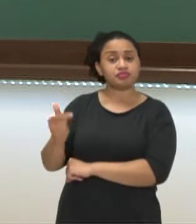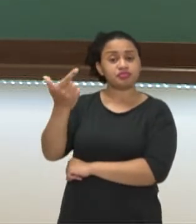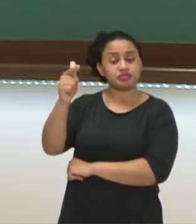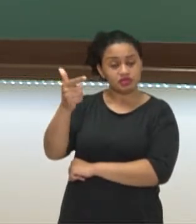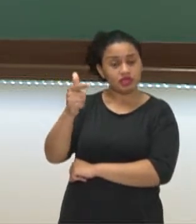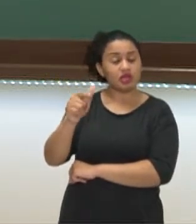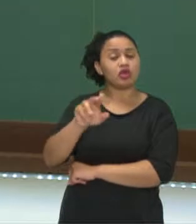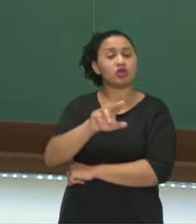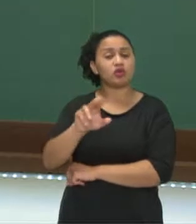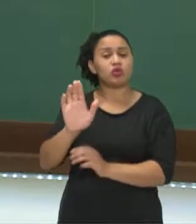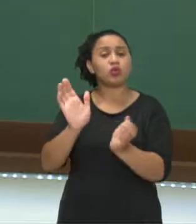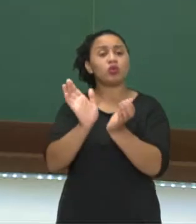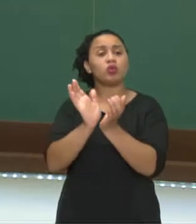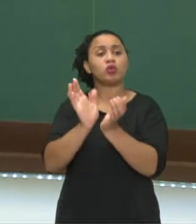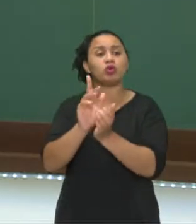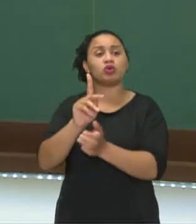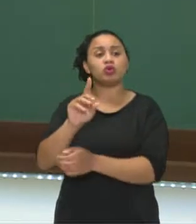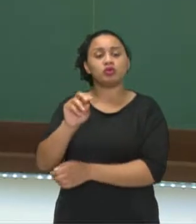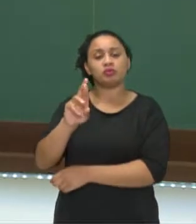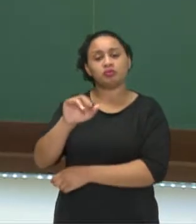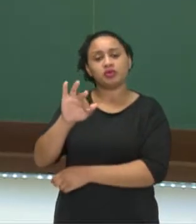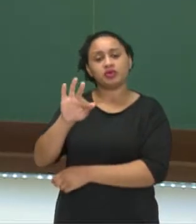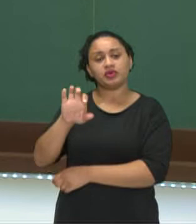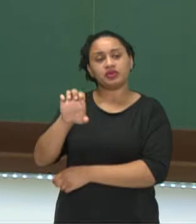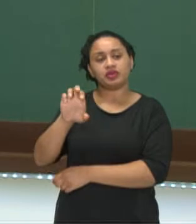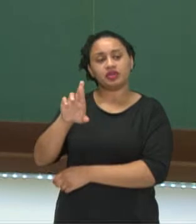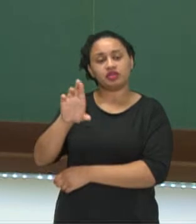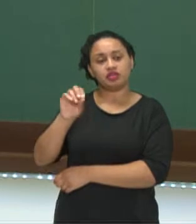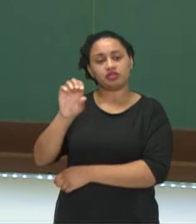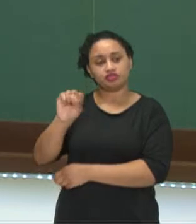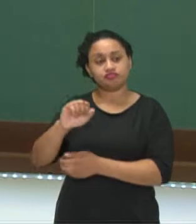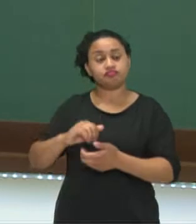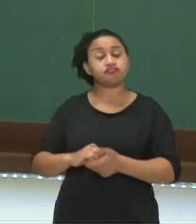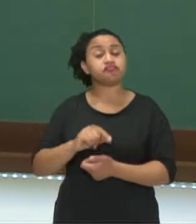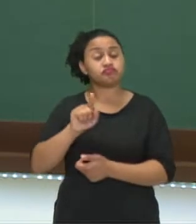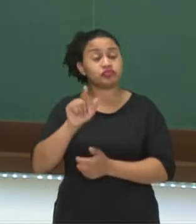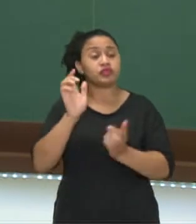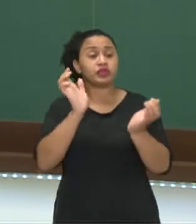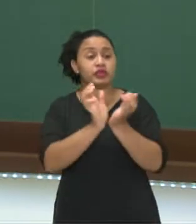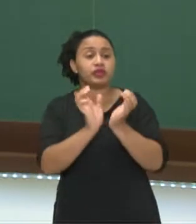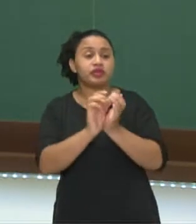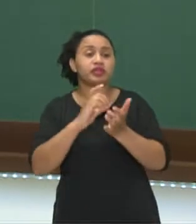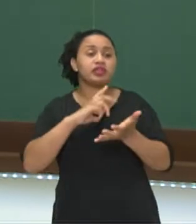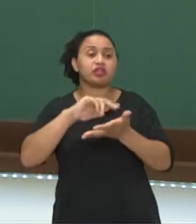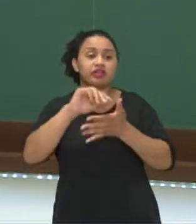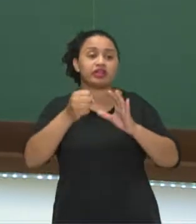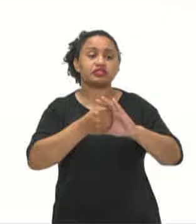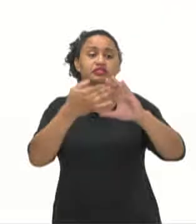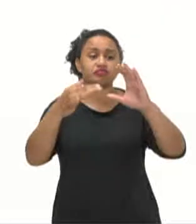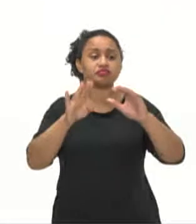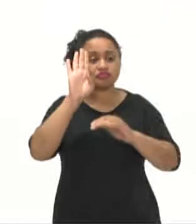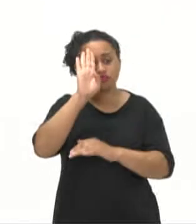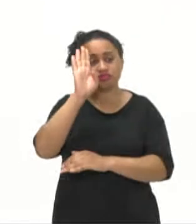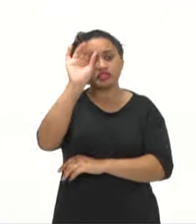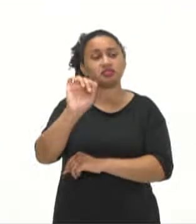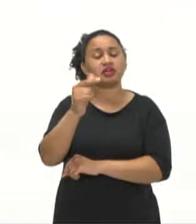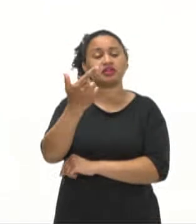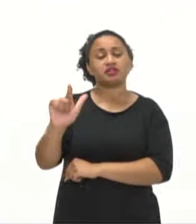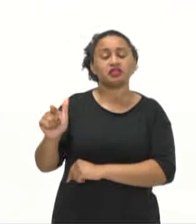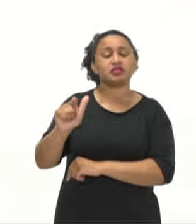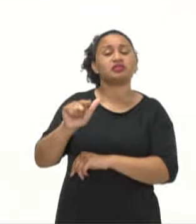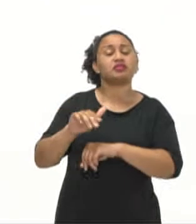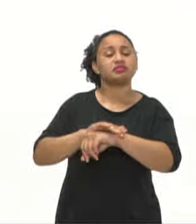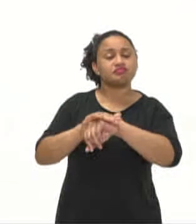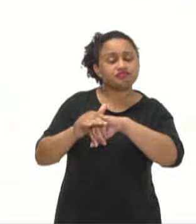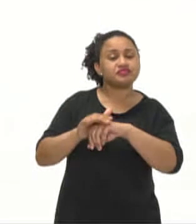poríferos. Os poríferos é um filo que possui determinadas características e a principal é que eles não possuem